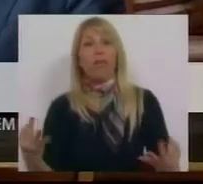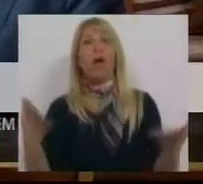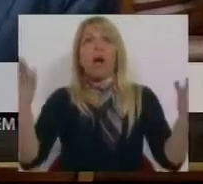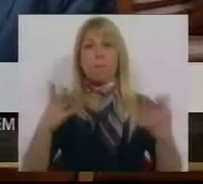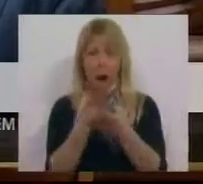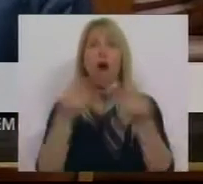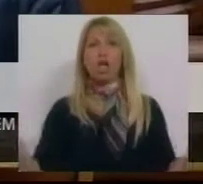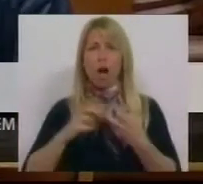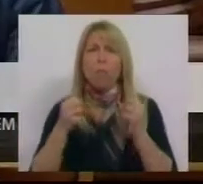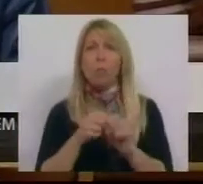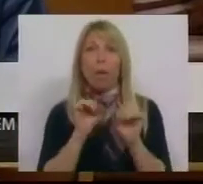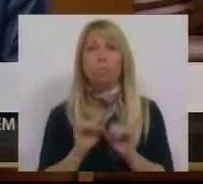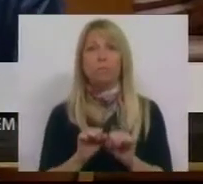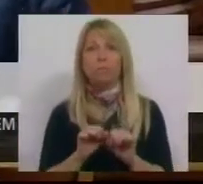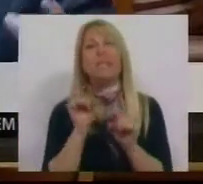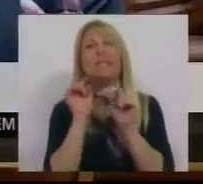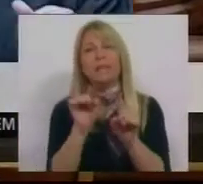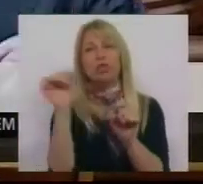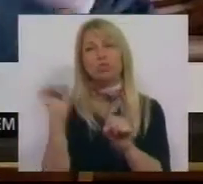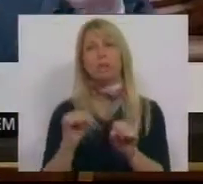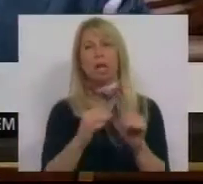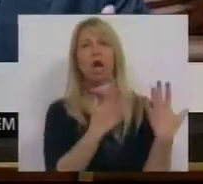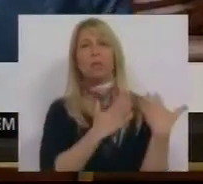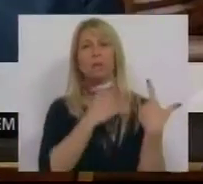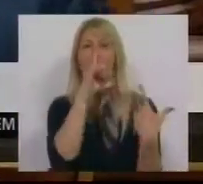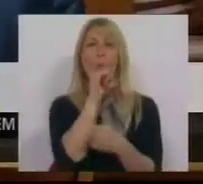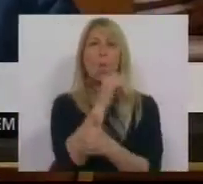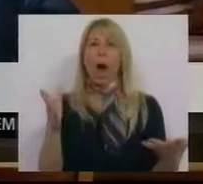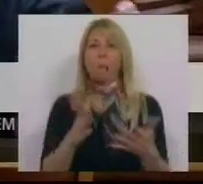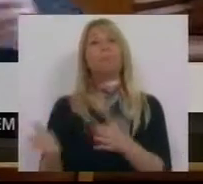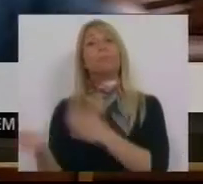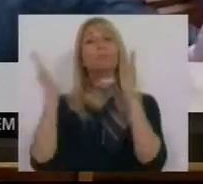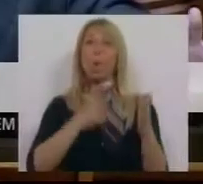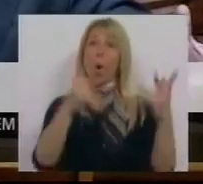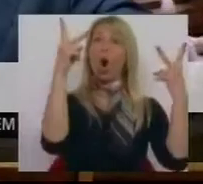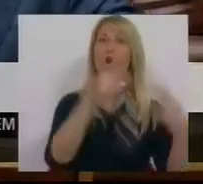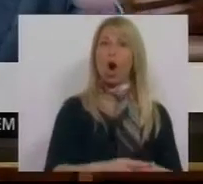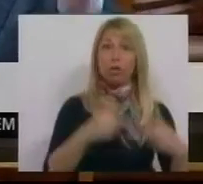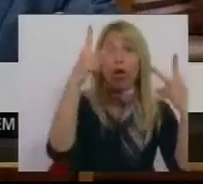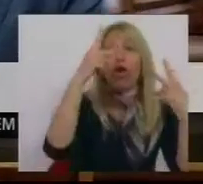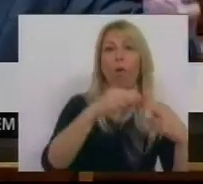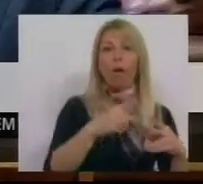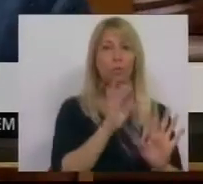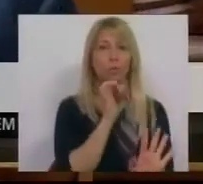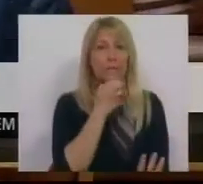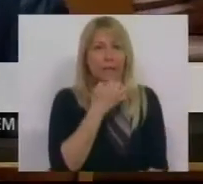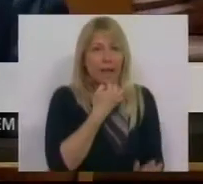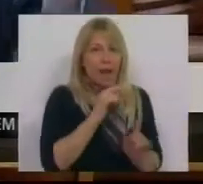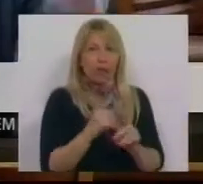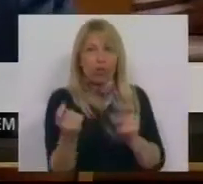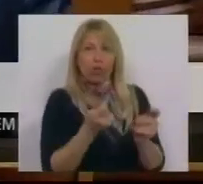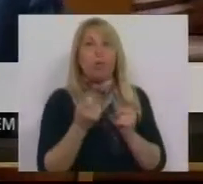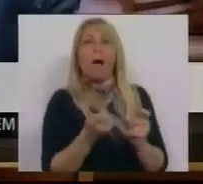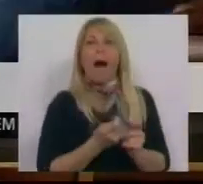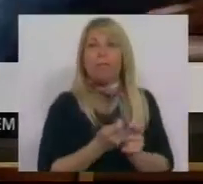e isso sim é que é irresponsável. Por outro lado, os cortes são o segredo de polichinelo deste debate,